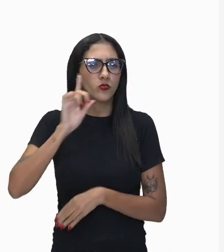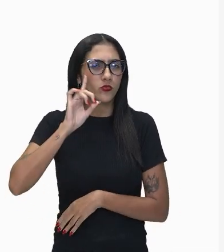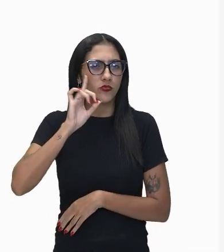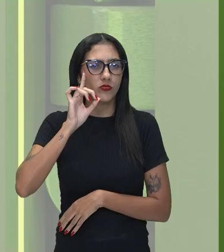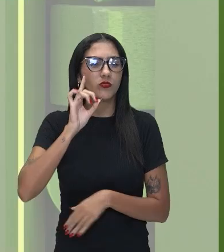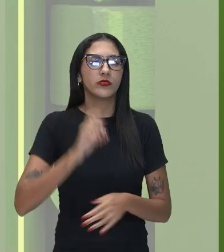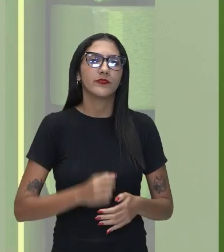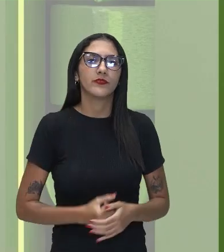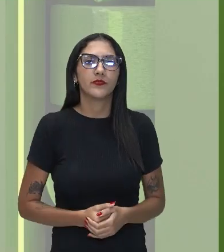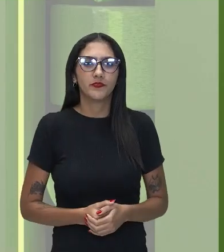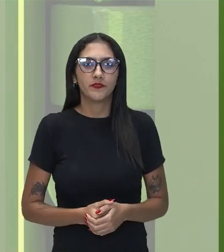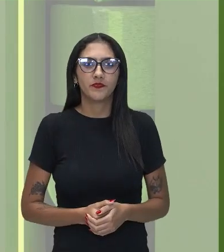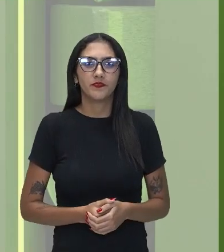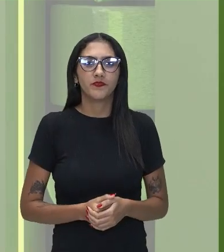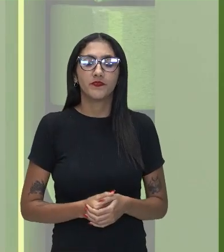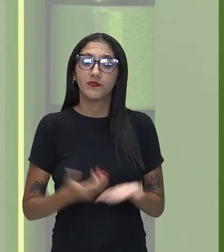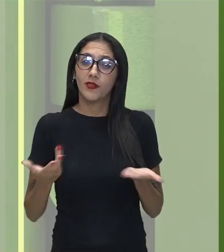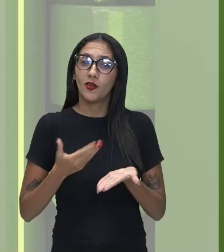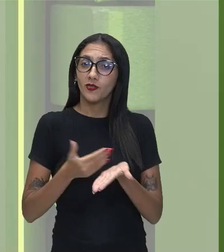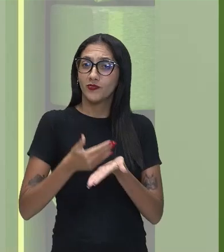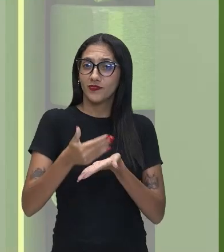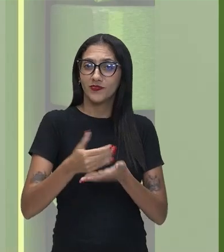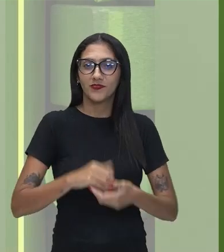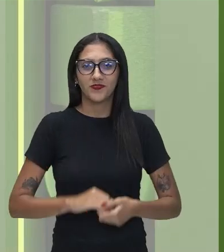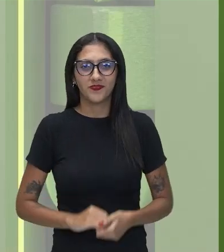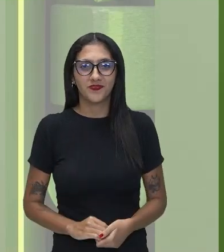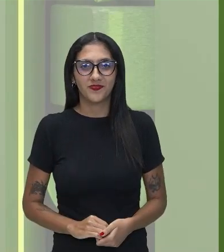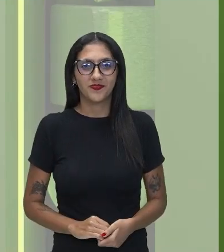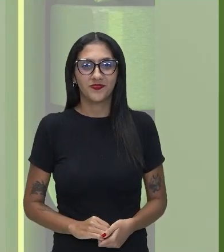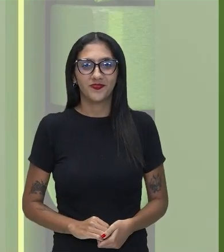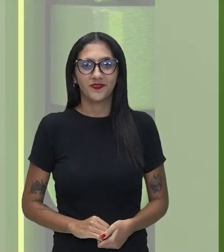cotidiano. E agora vamos para a nossa aula.